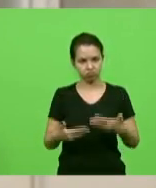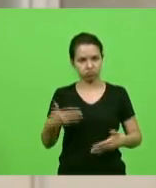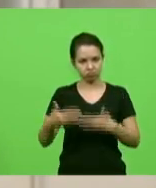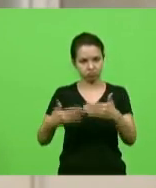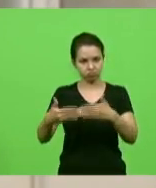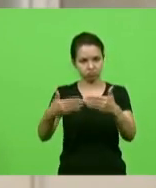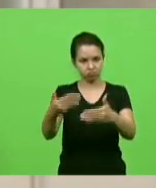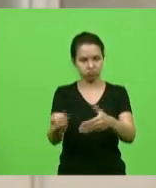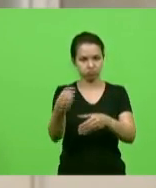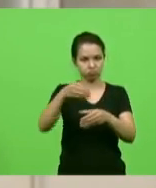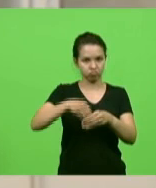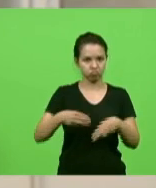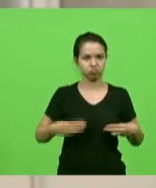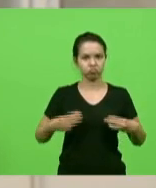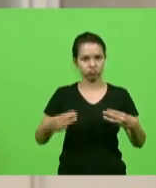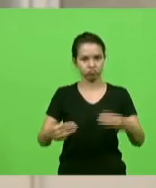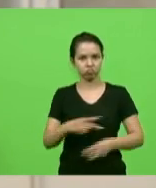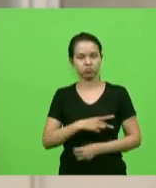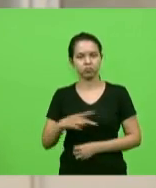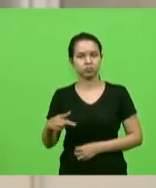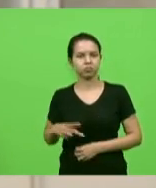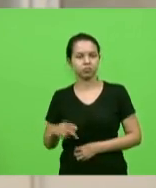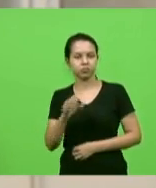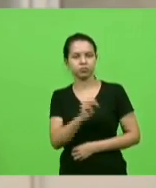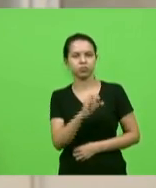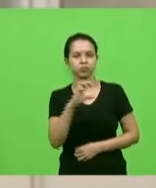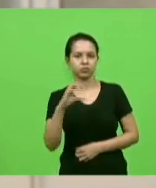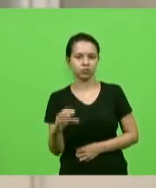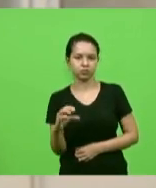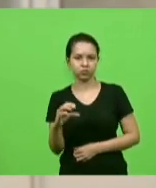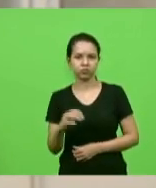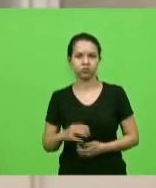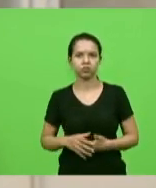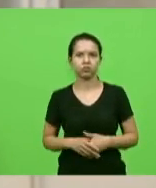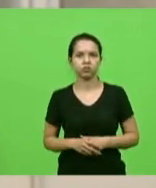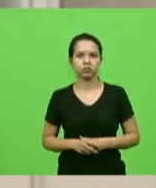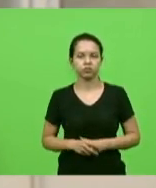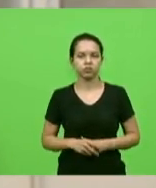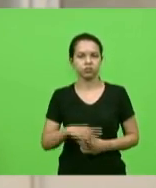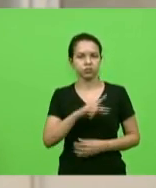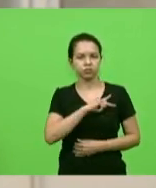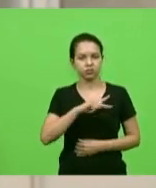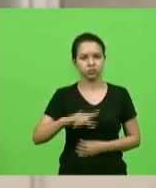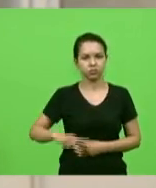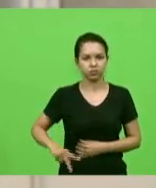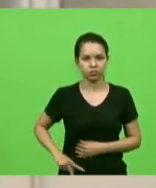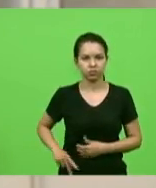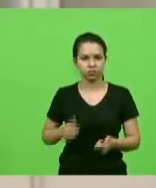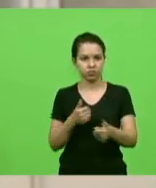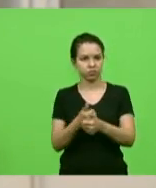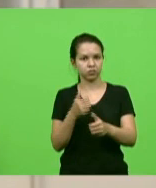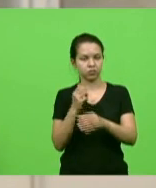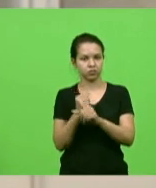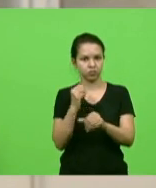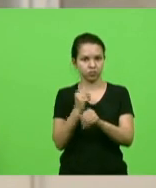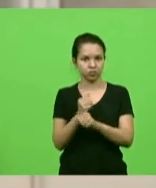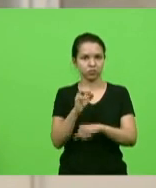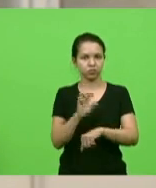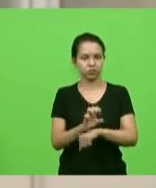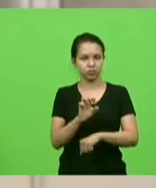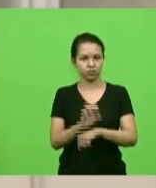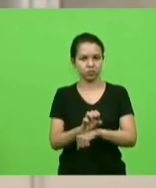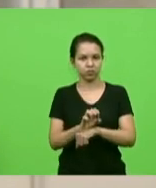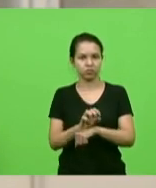tramitavam internamente no ministério público de Santa Catarina pelo presidente do Tribunal de Contas de se estar